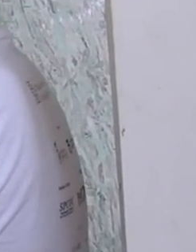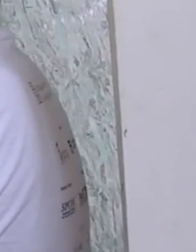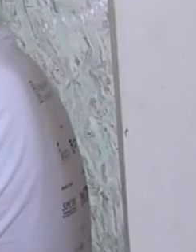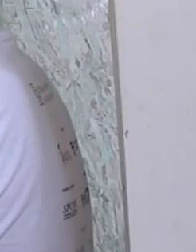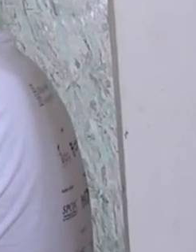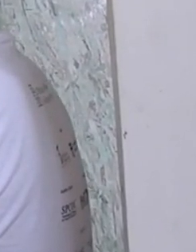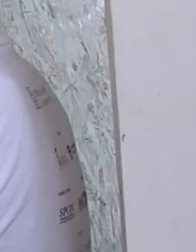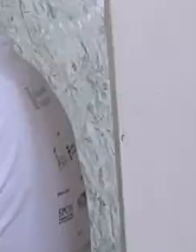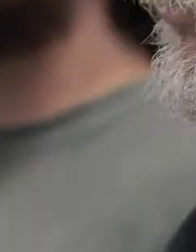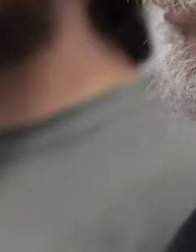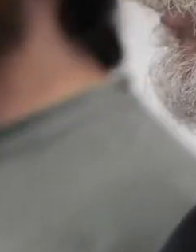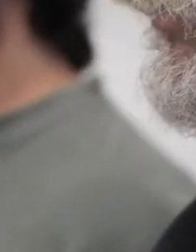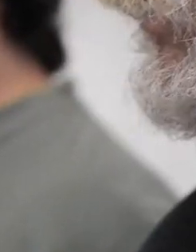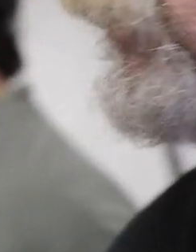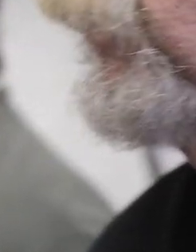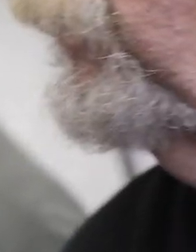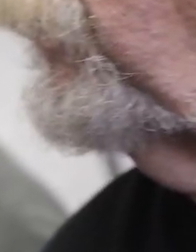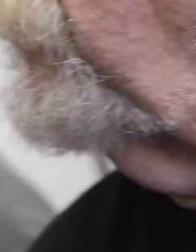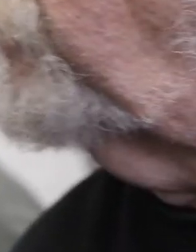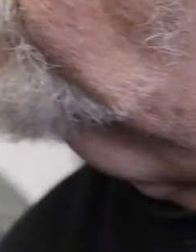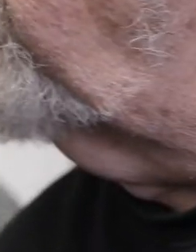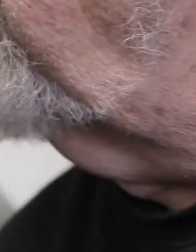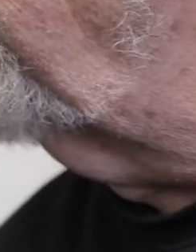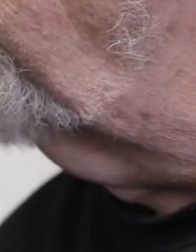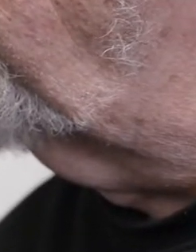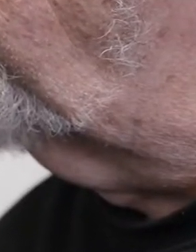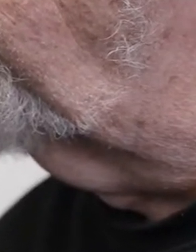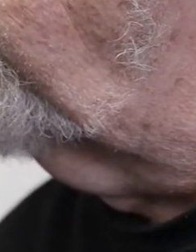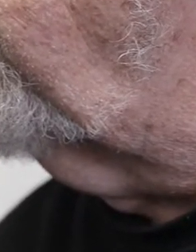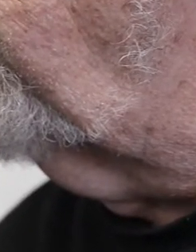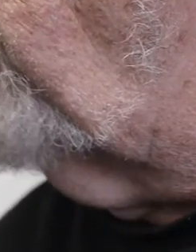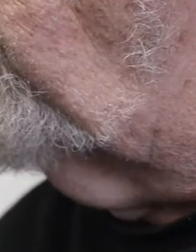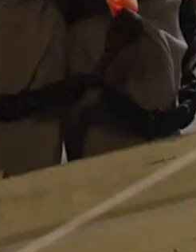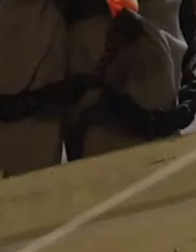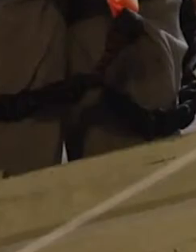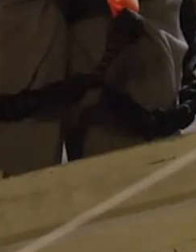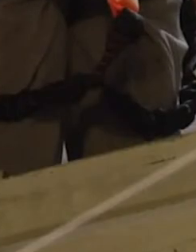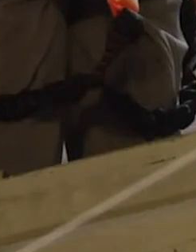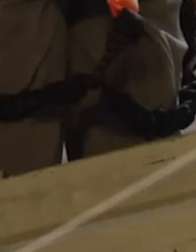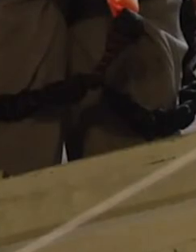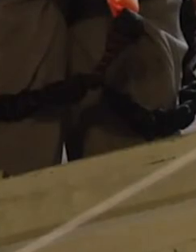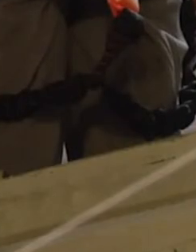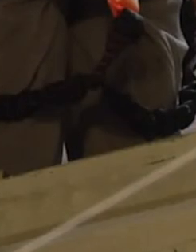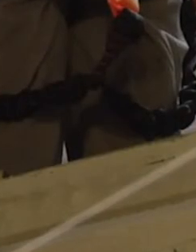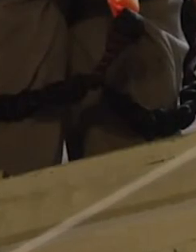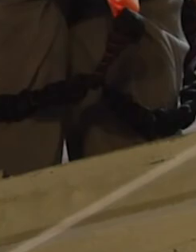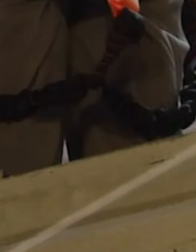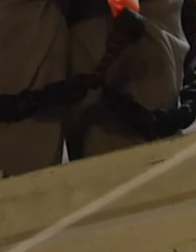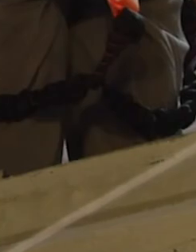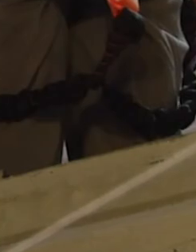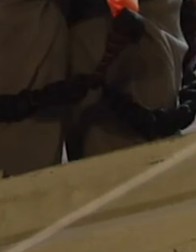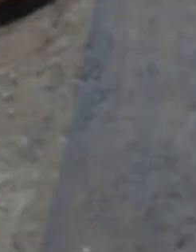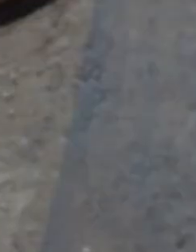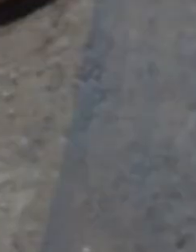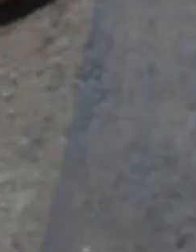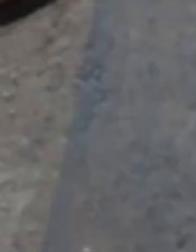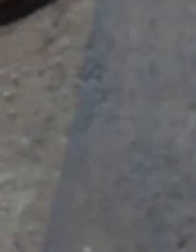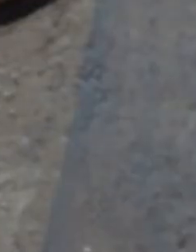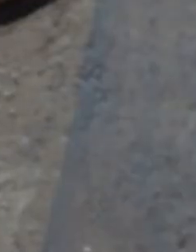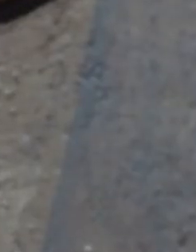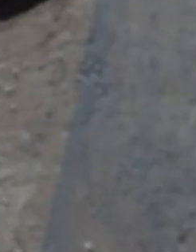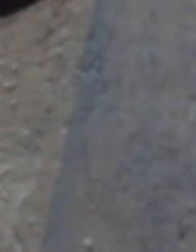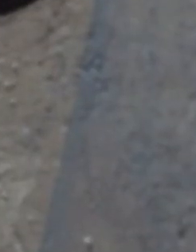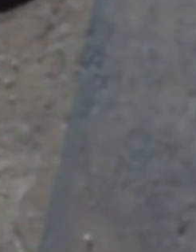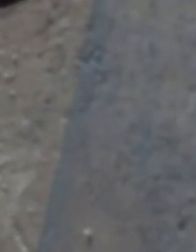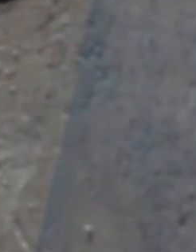do professor Bandeira e com a colaboração da Coordenação de Cooperação Social da Fiocruz, foi criado um quarto módulo,